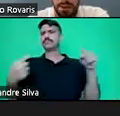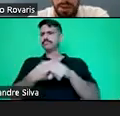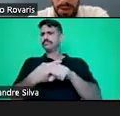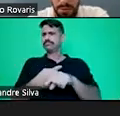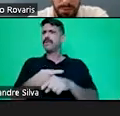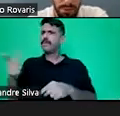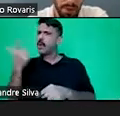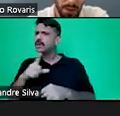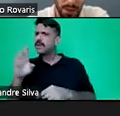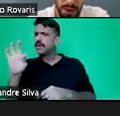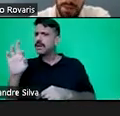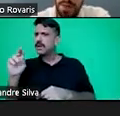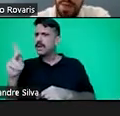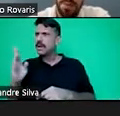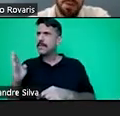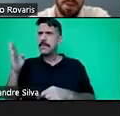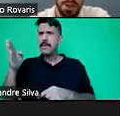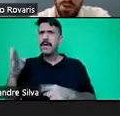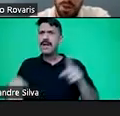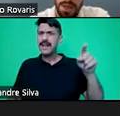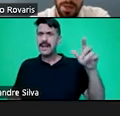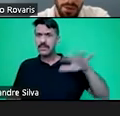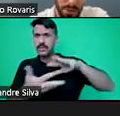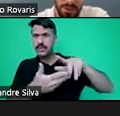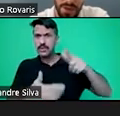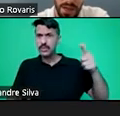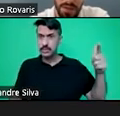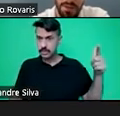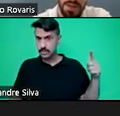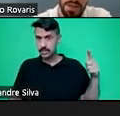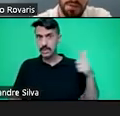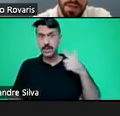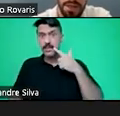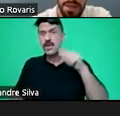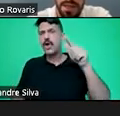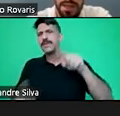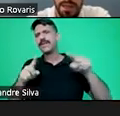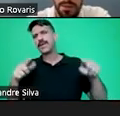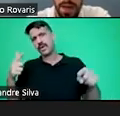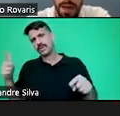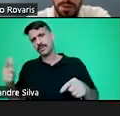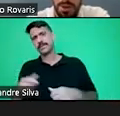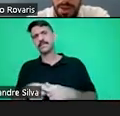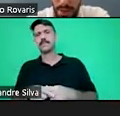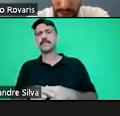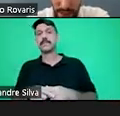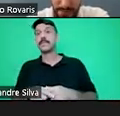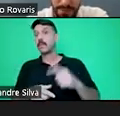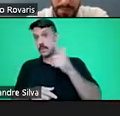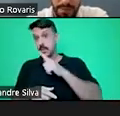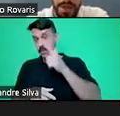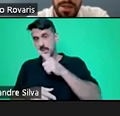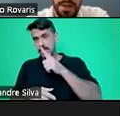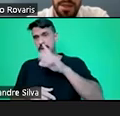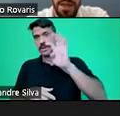literatura internacional toda coloca. Mas quando a gente olha para outras variáveis, a gente vê que os casos de